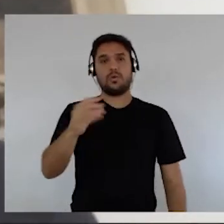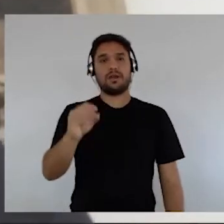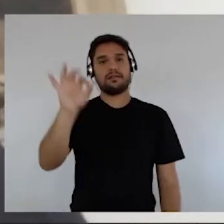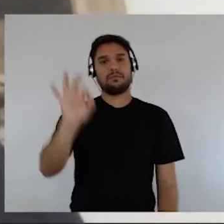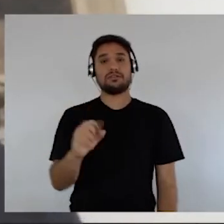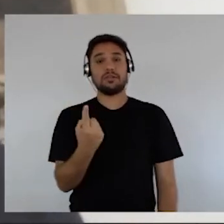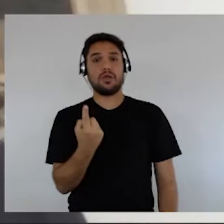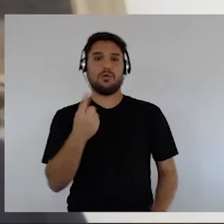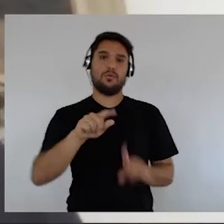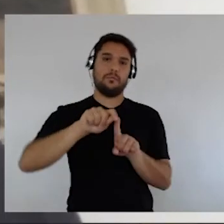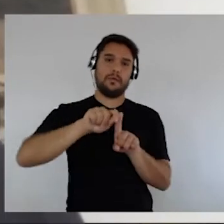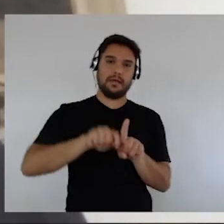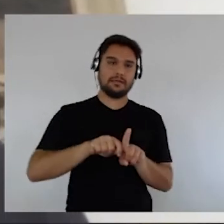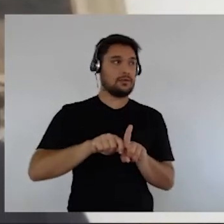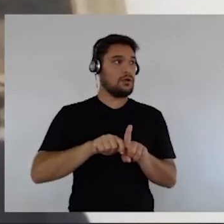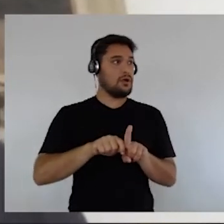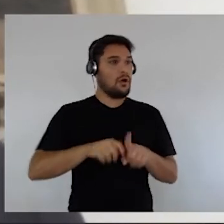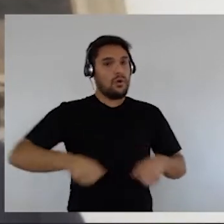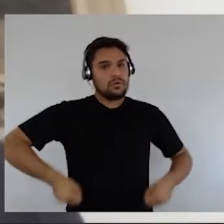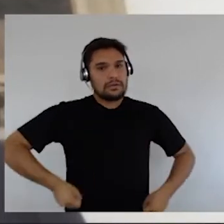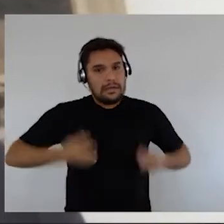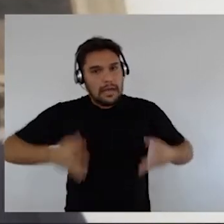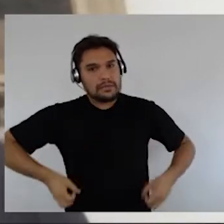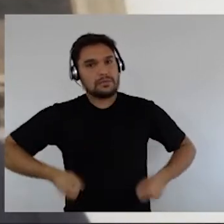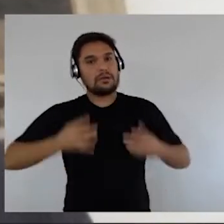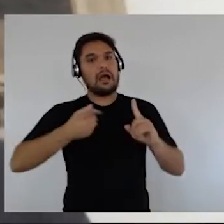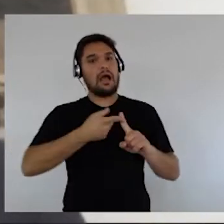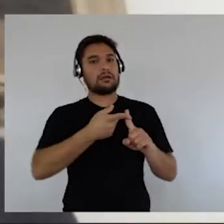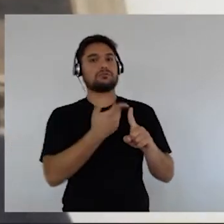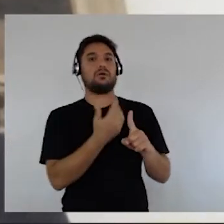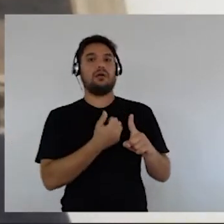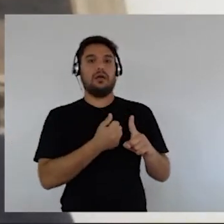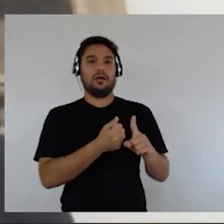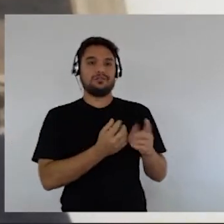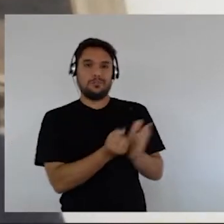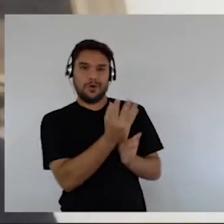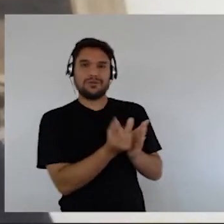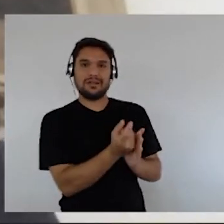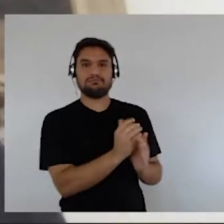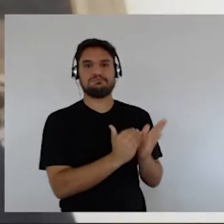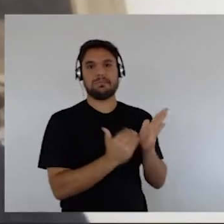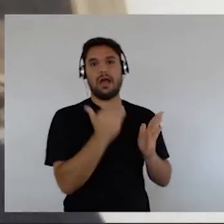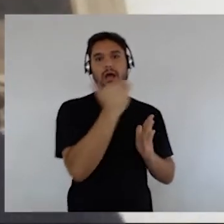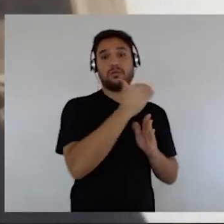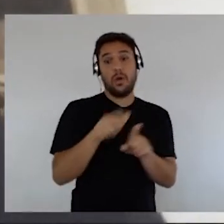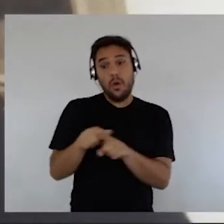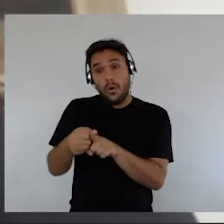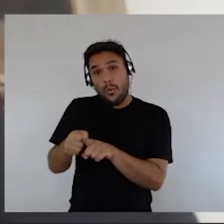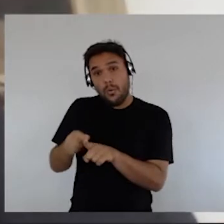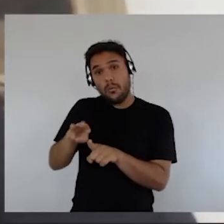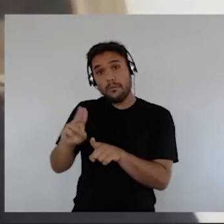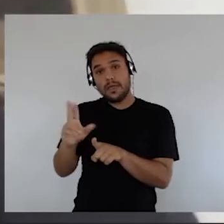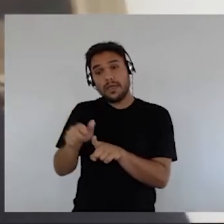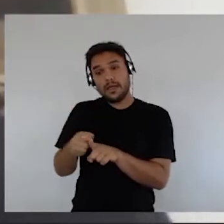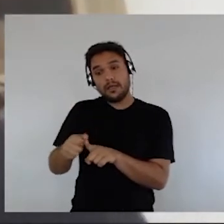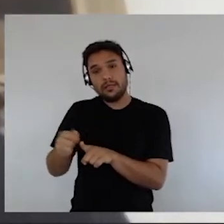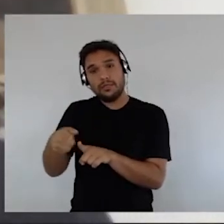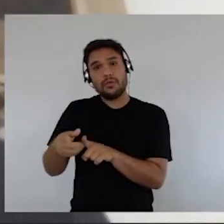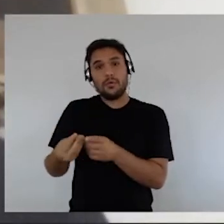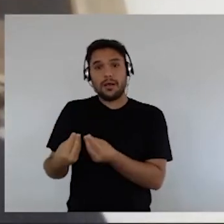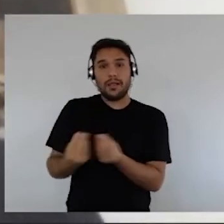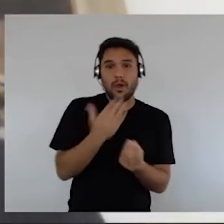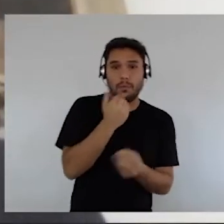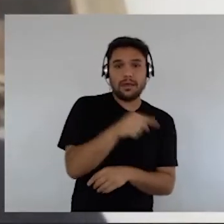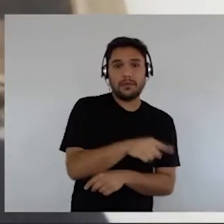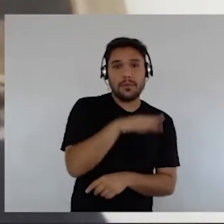um mês. Os custos de produção registraram alta. O milho, um dos principais insumos de nutrição animal, atingiu o